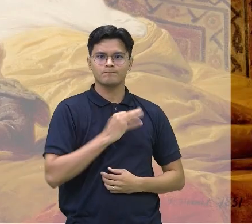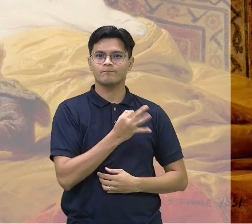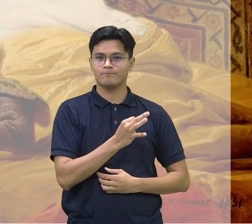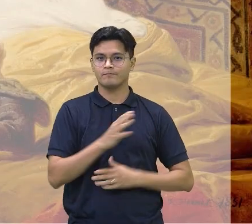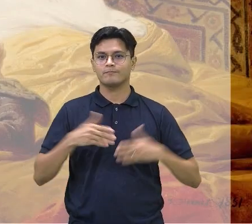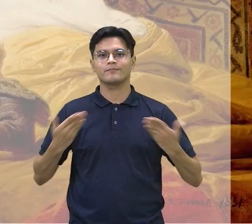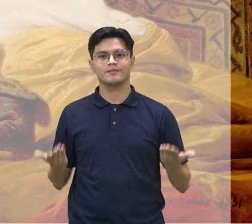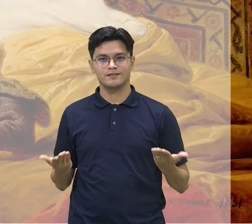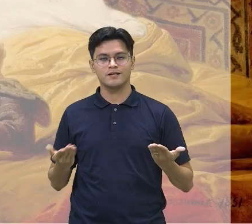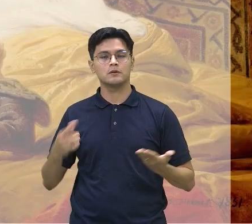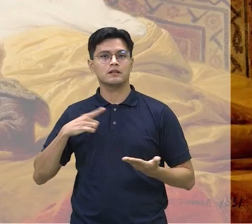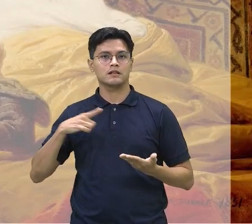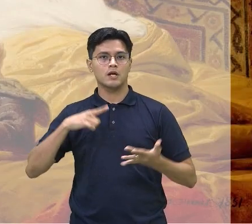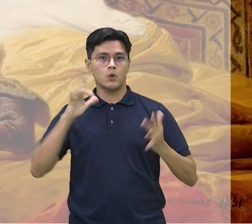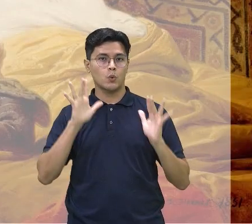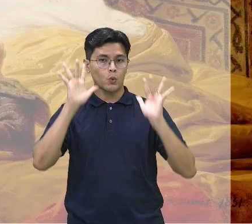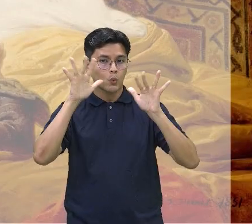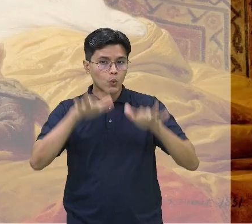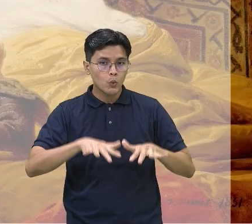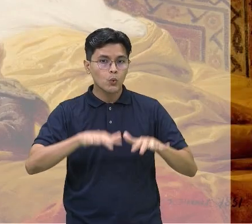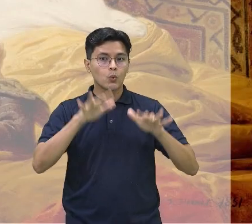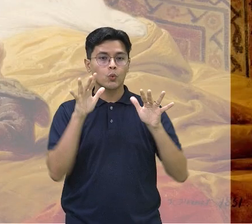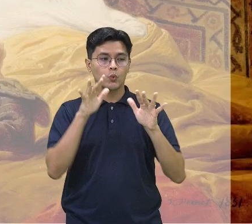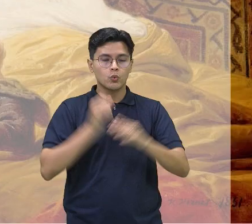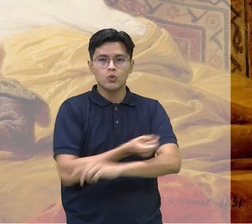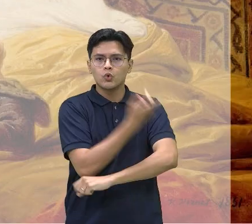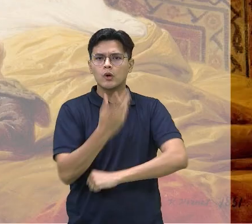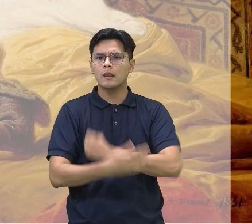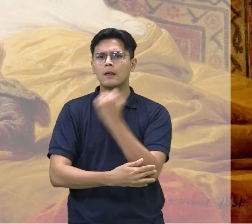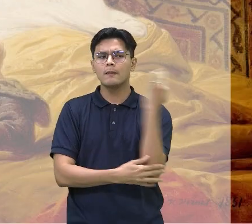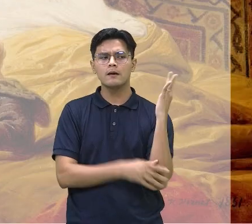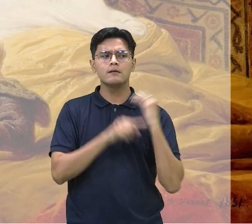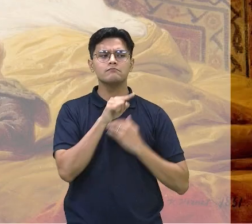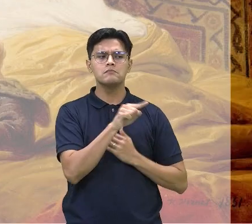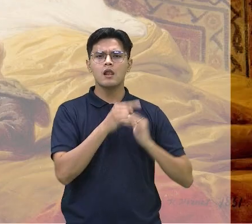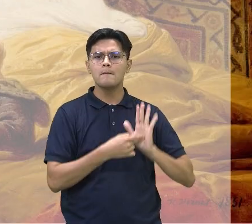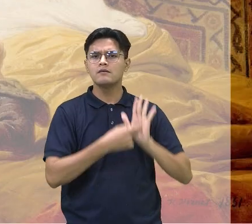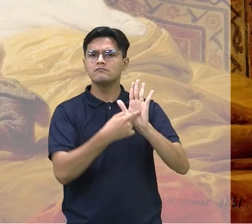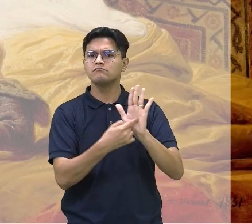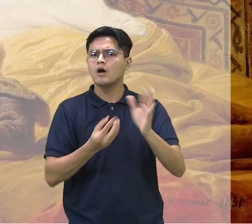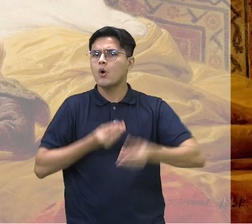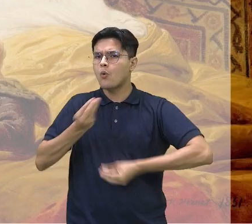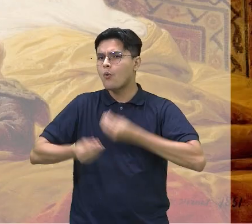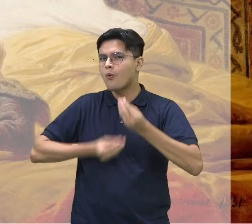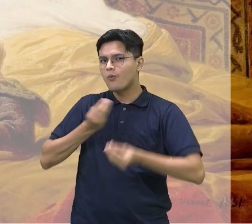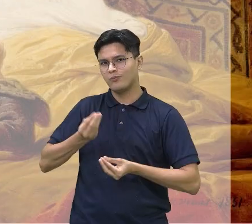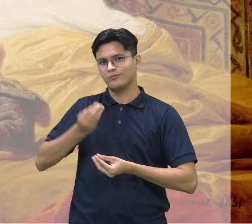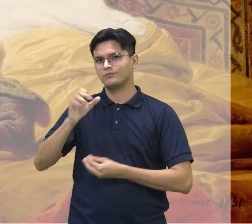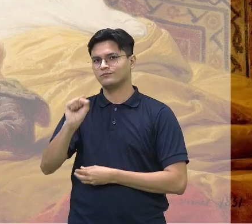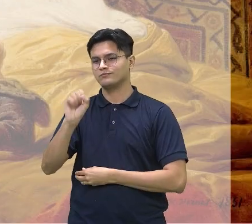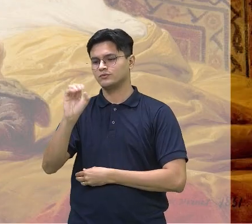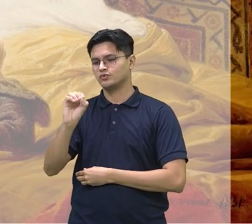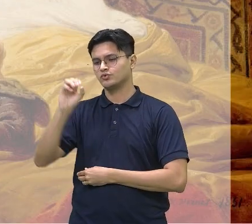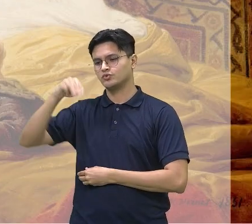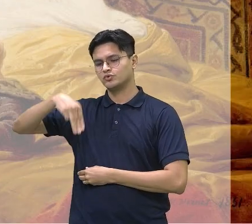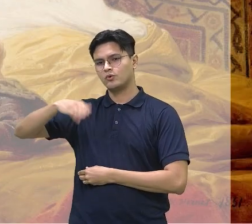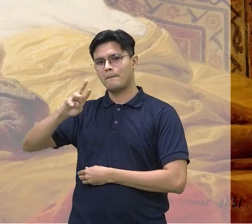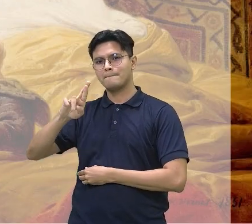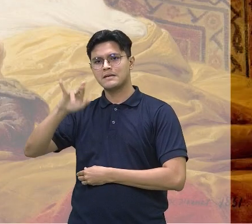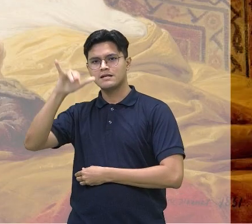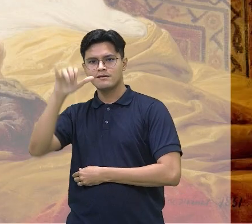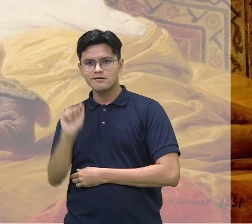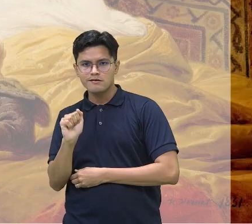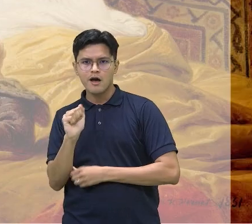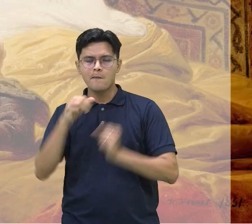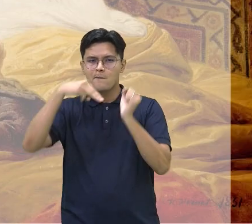Então tem esse culto à natureza. Só que a natureza ela vai apresentar como, né? Mais sombria, tá? Exatamente para